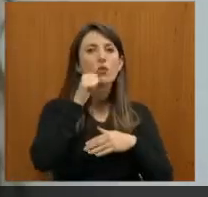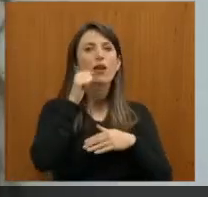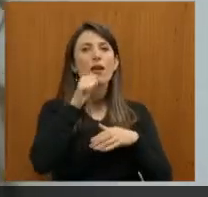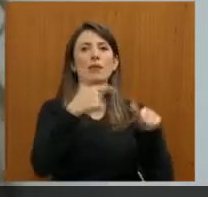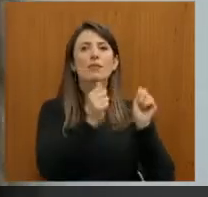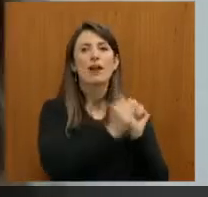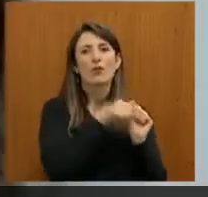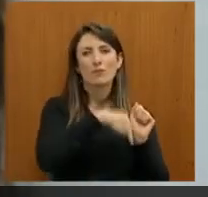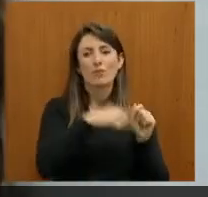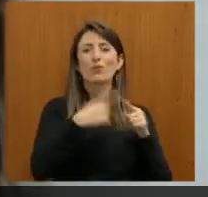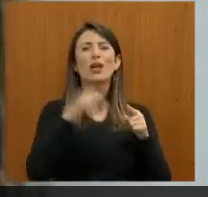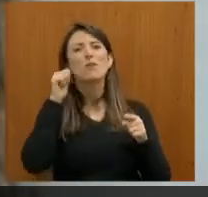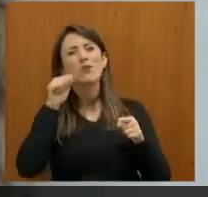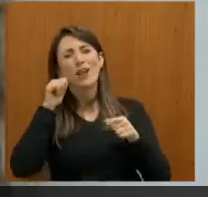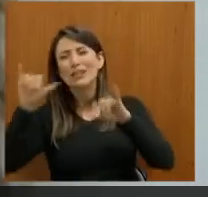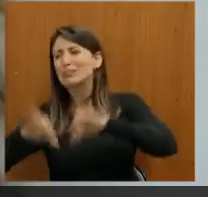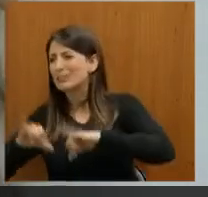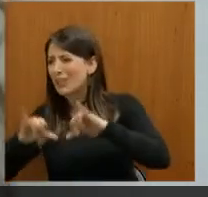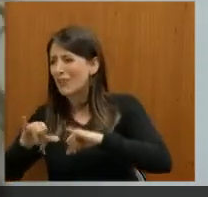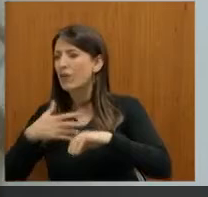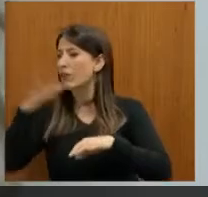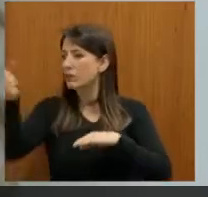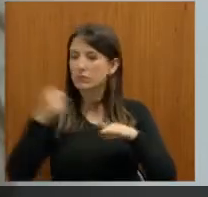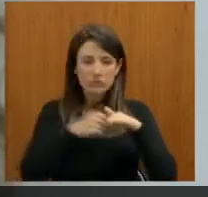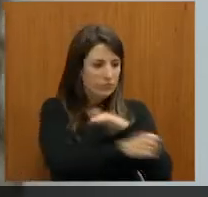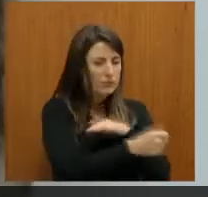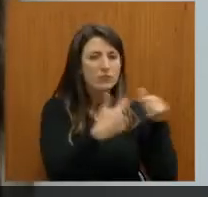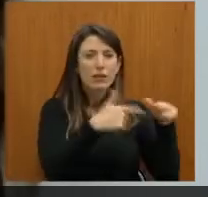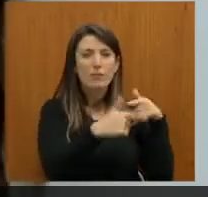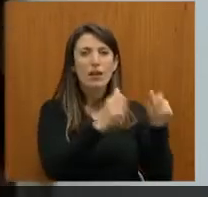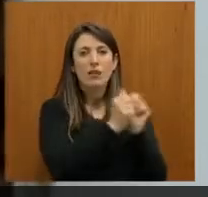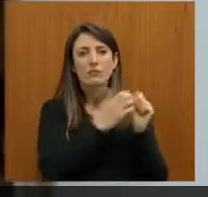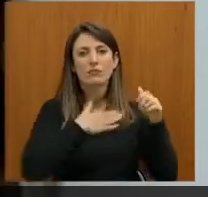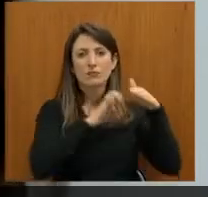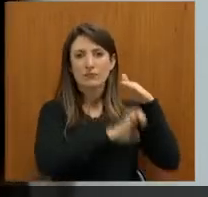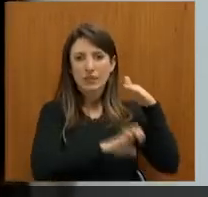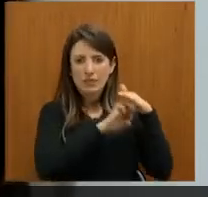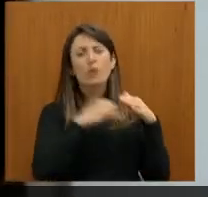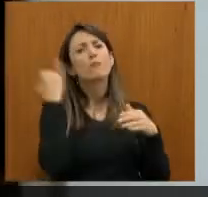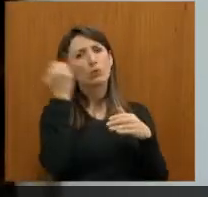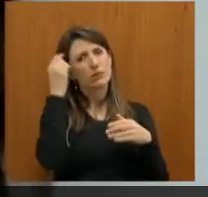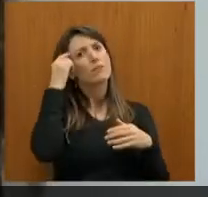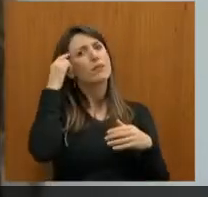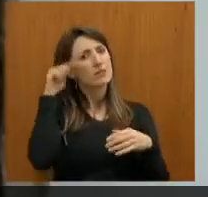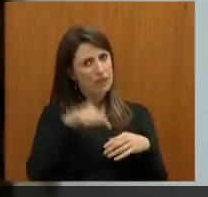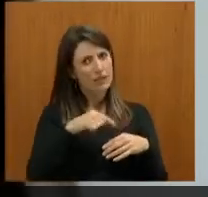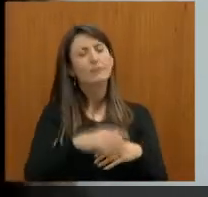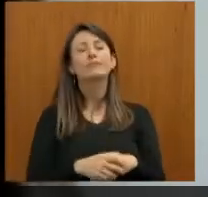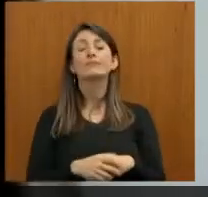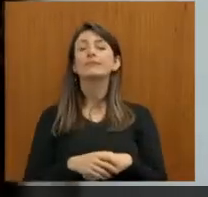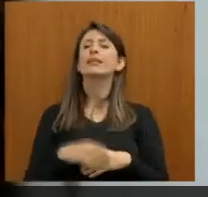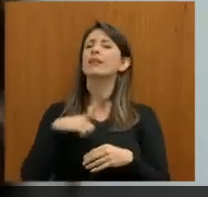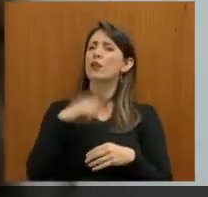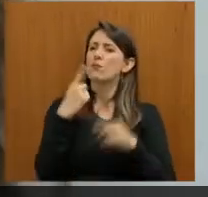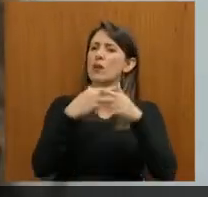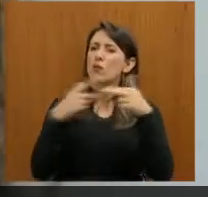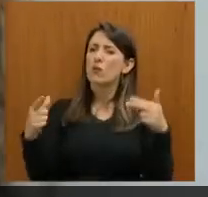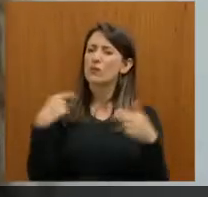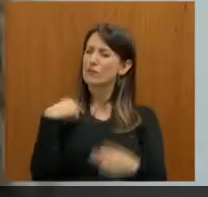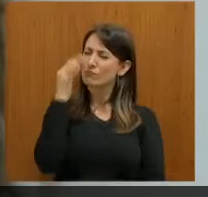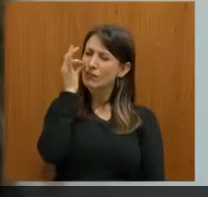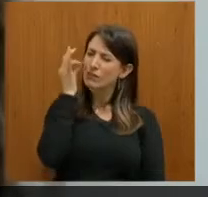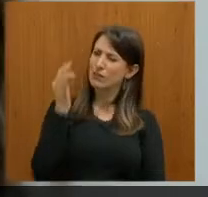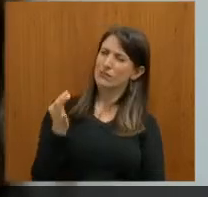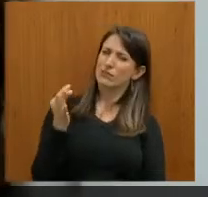falei eu acho super importante a gente pensar nessa questão também e uma coisa que me chamou muita atenção a